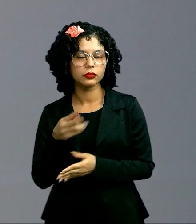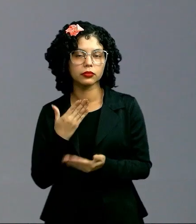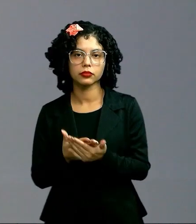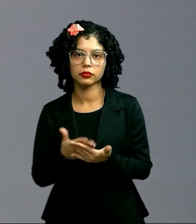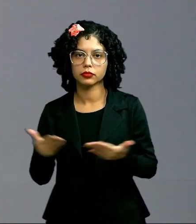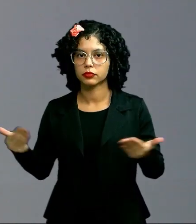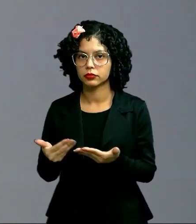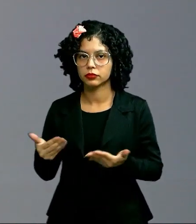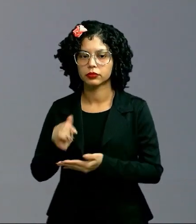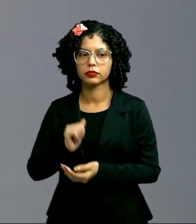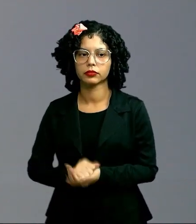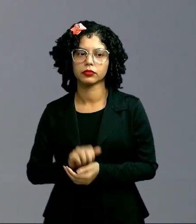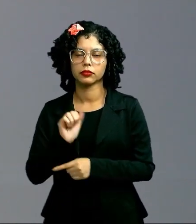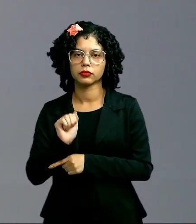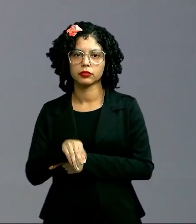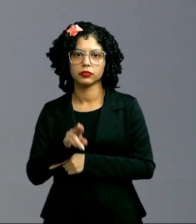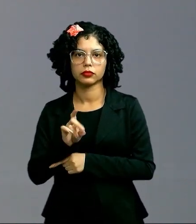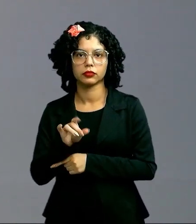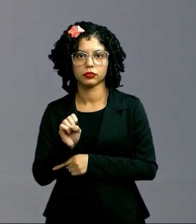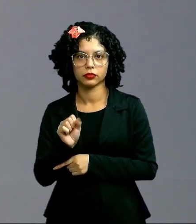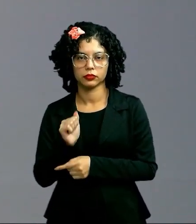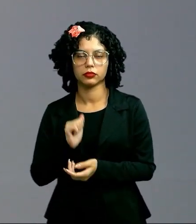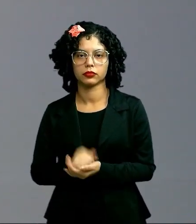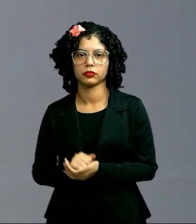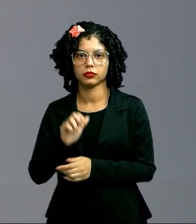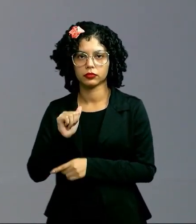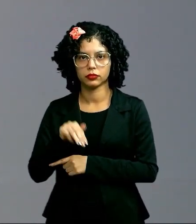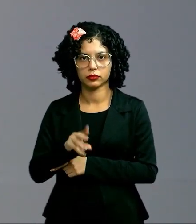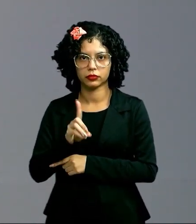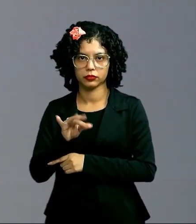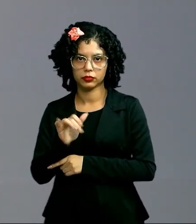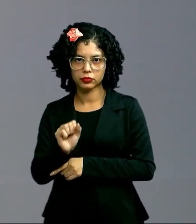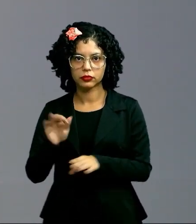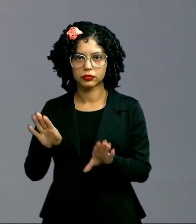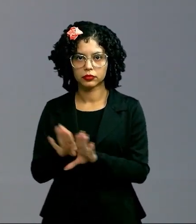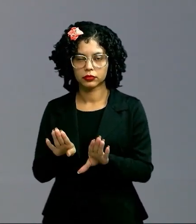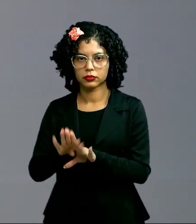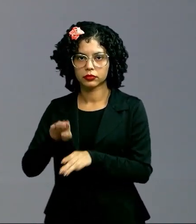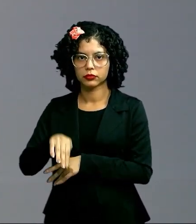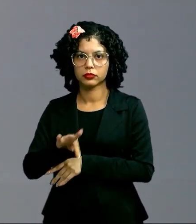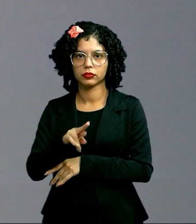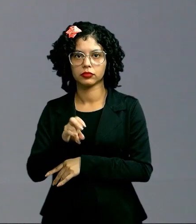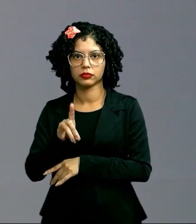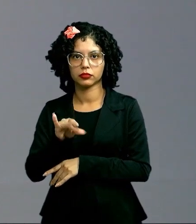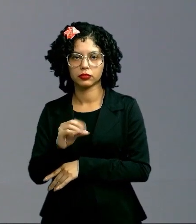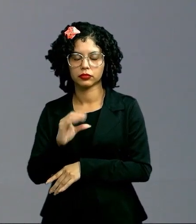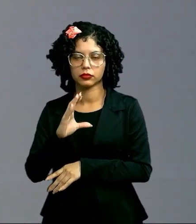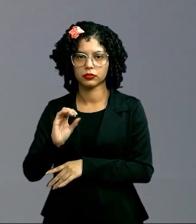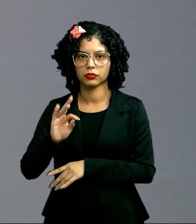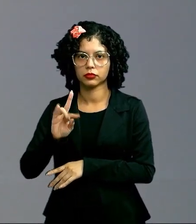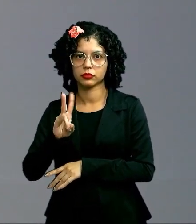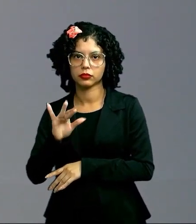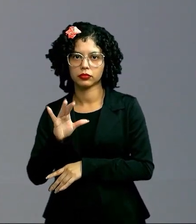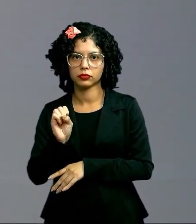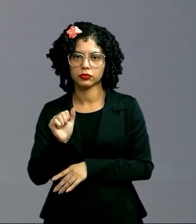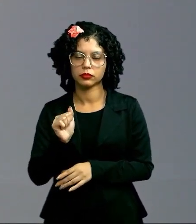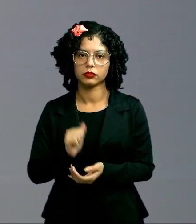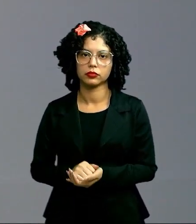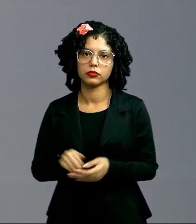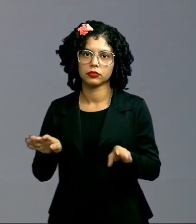aula, que são as aminas, as amidas e os nitrocompostos. Então, nós vamos ver hoje o